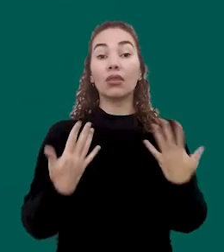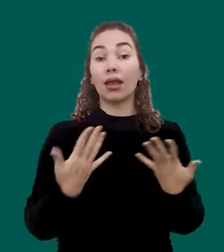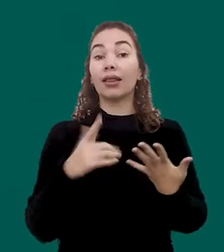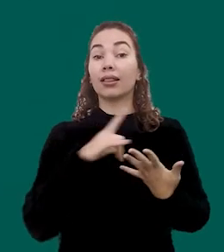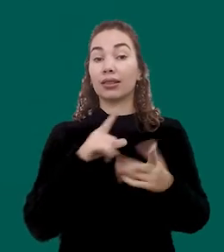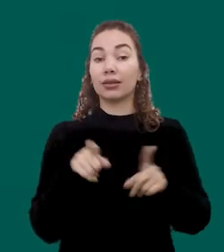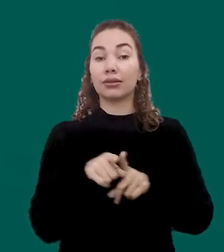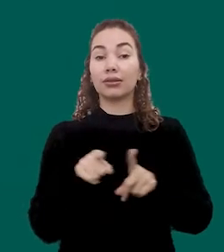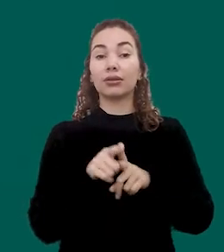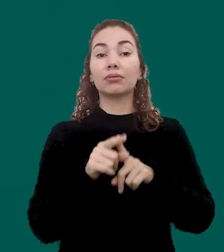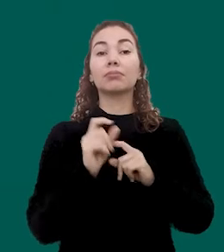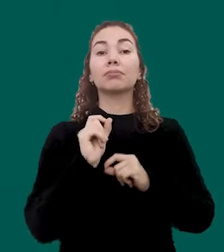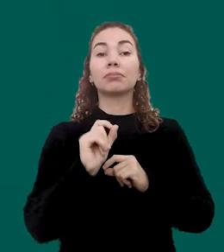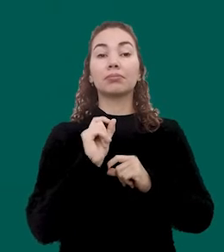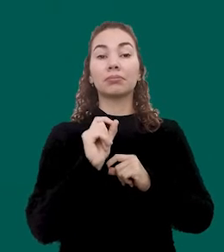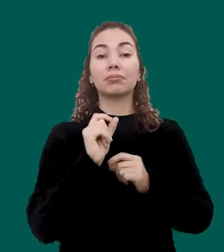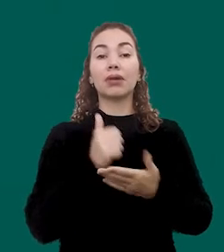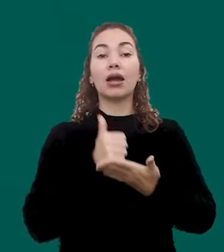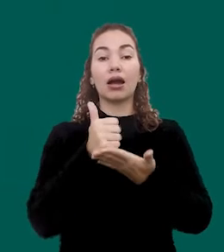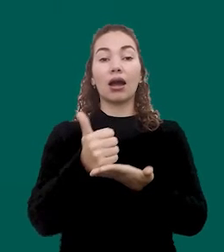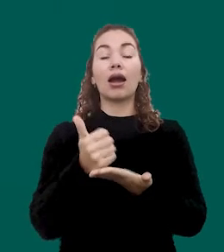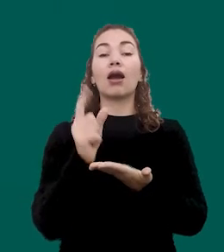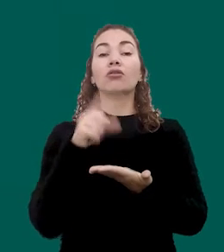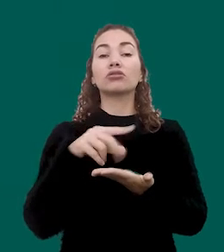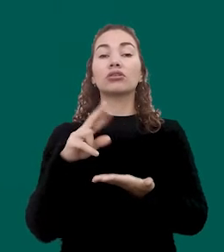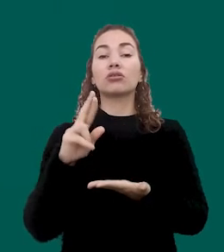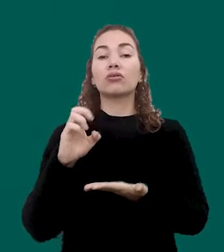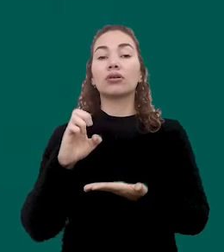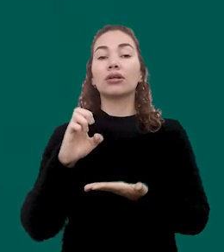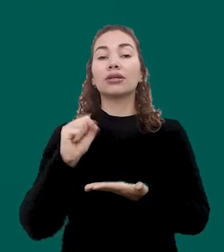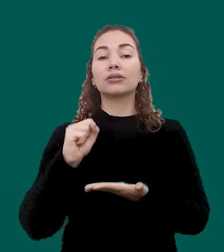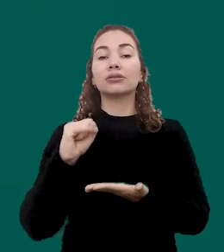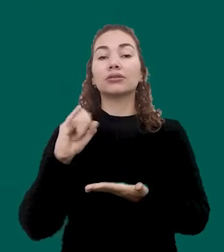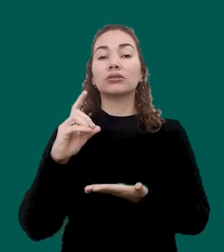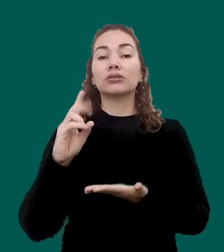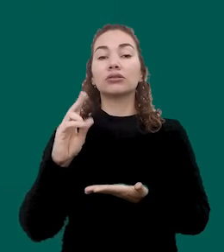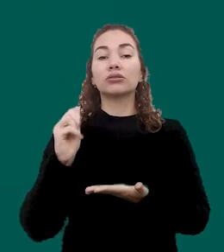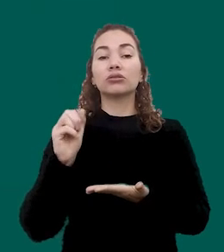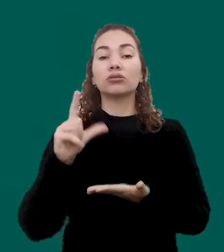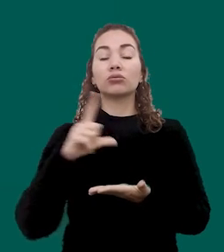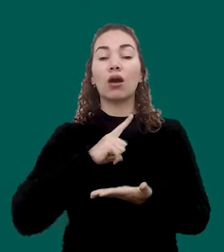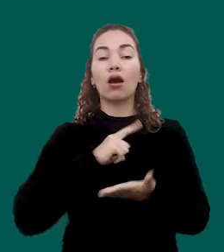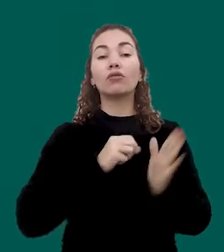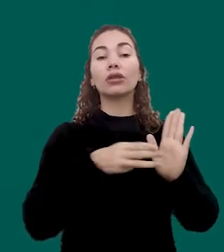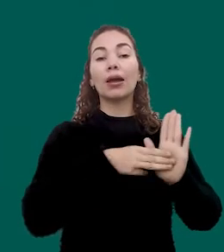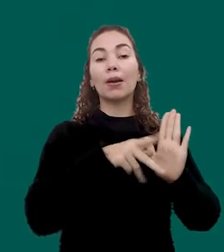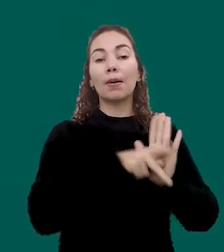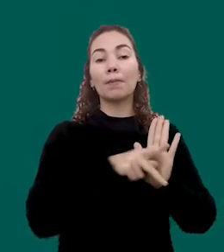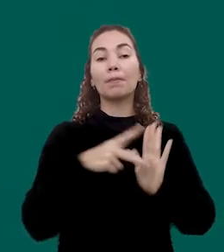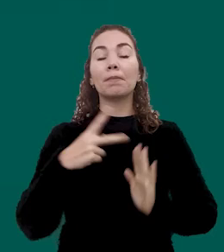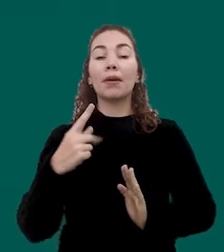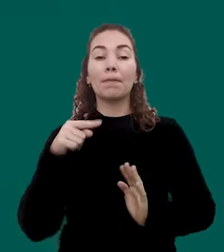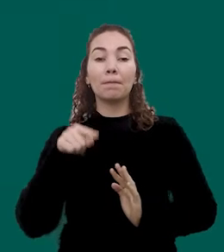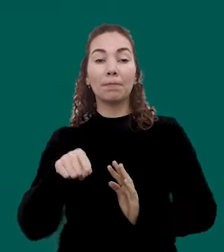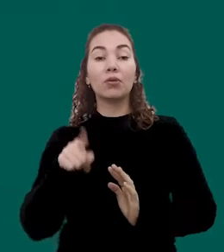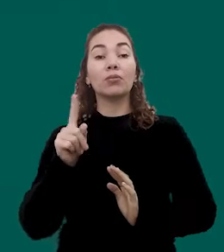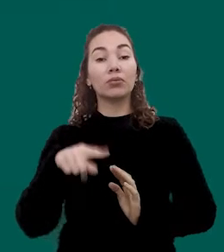ainda referente ao auxílio emergencial residual, nós temos a medida provisória 1000, que é de